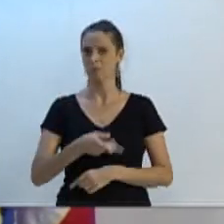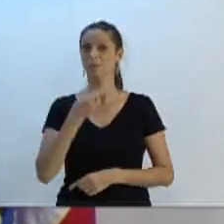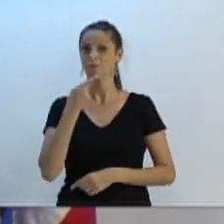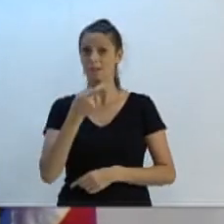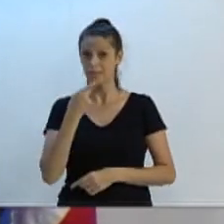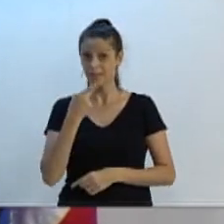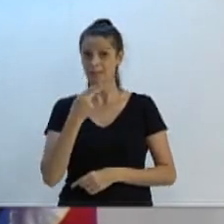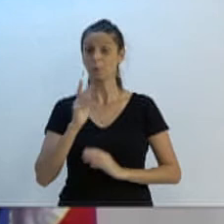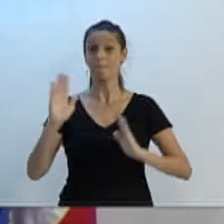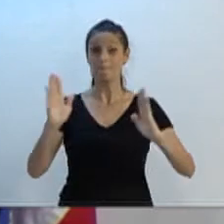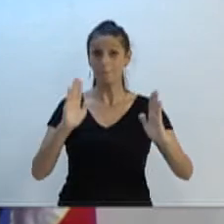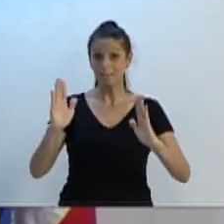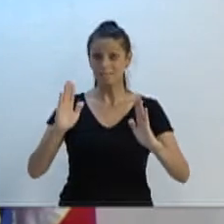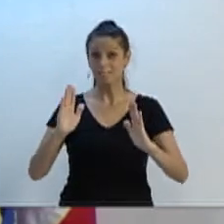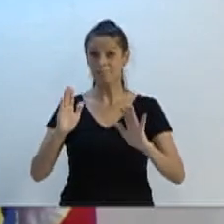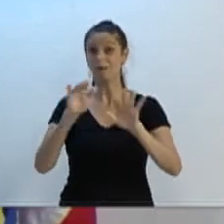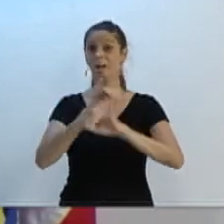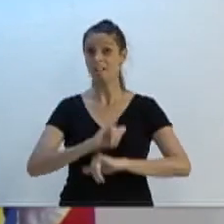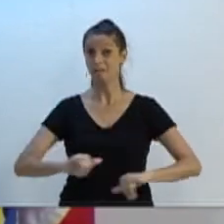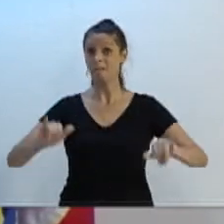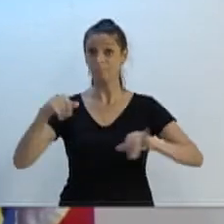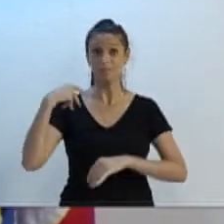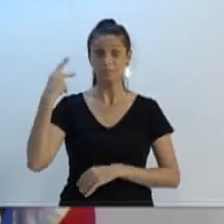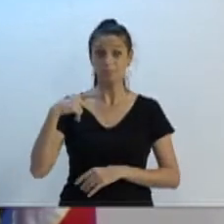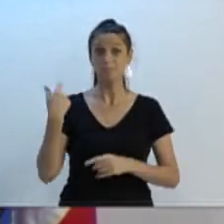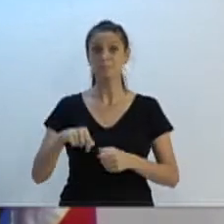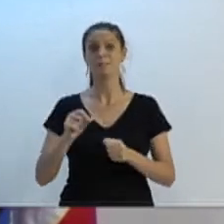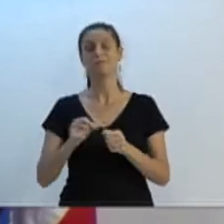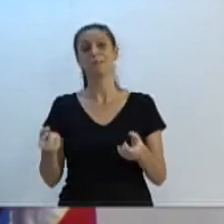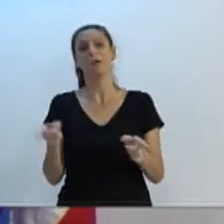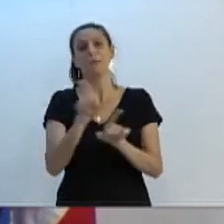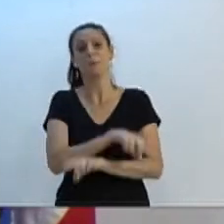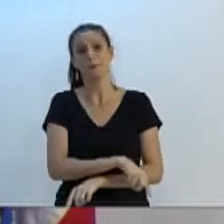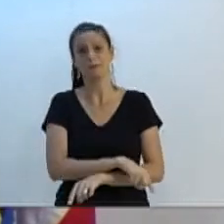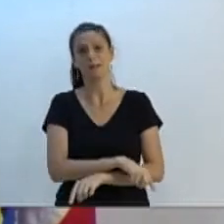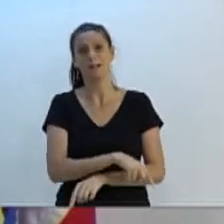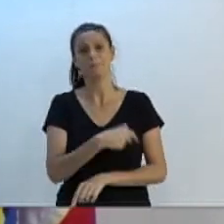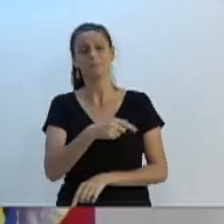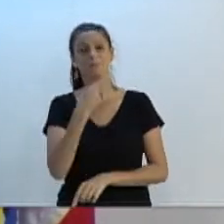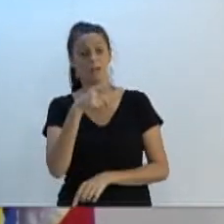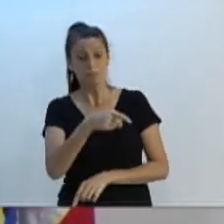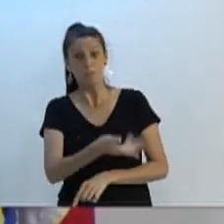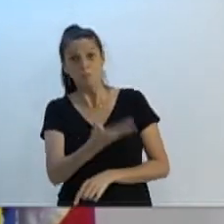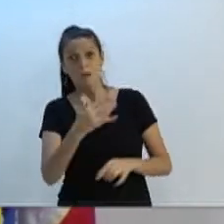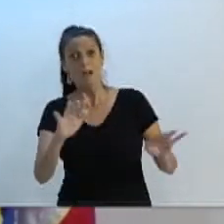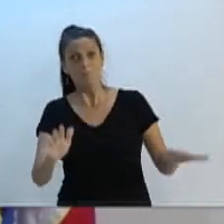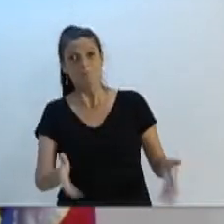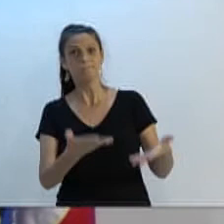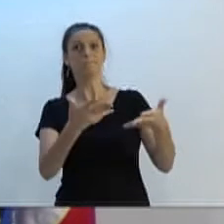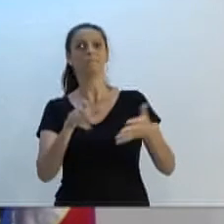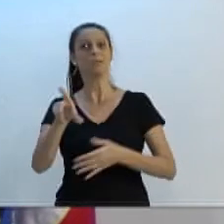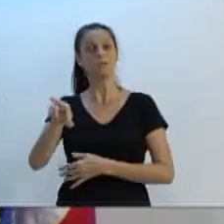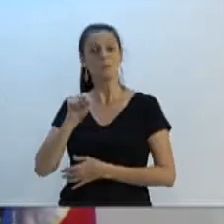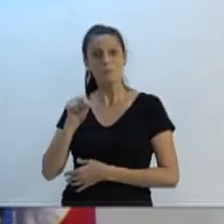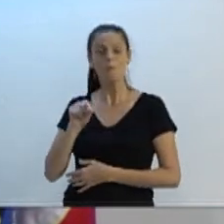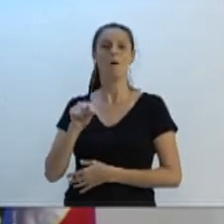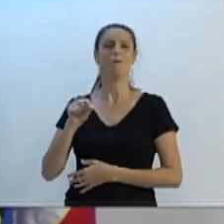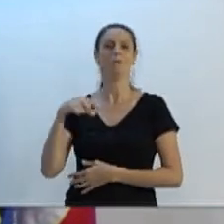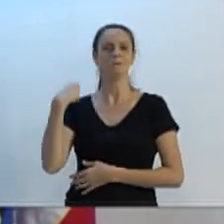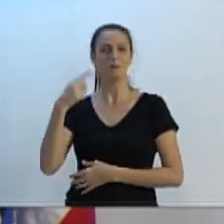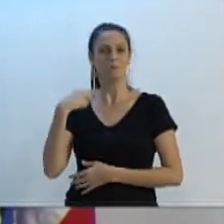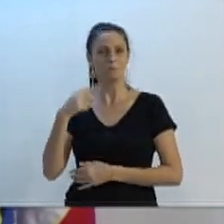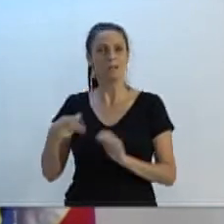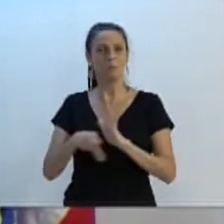justamente a campanha deveria ter sido ao contrário estimulando as pessoas a ter o voto útil a volta a